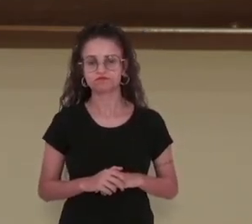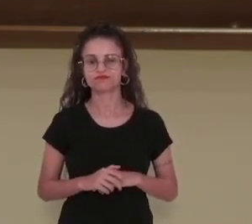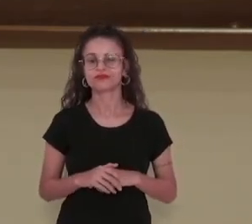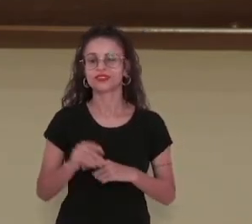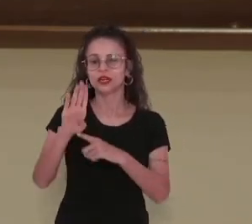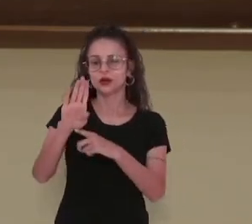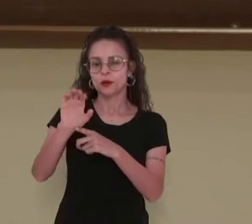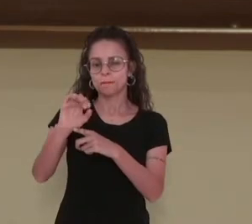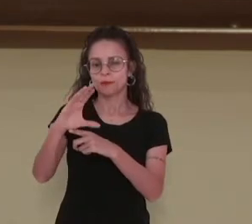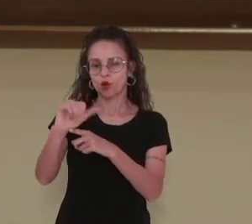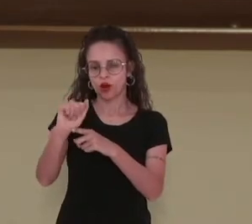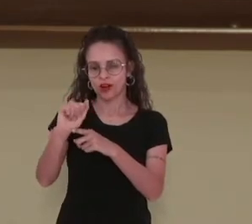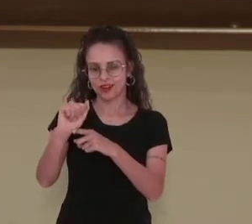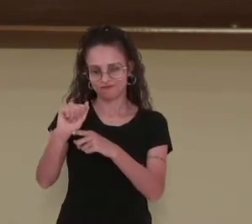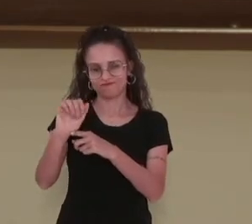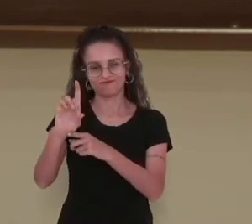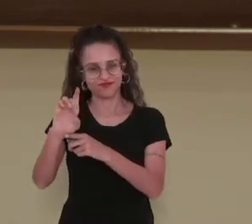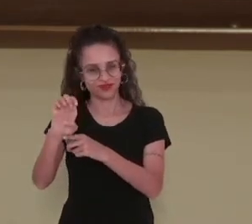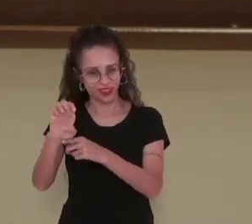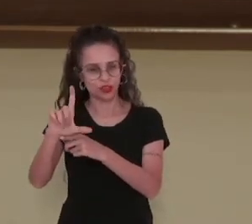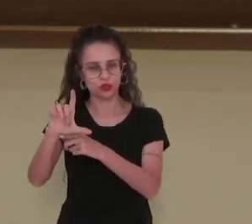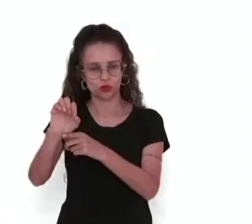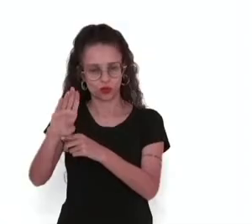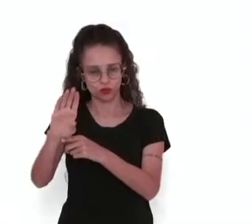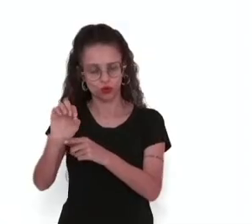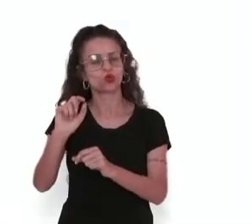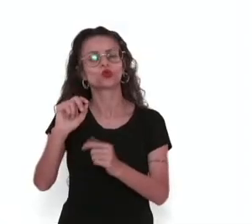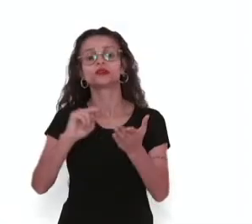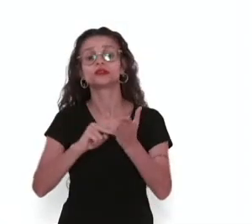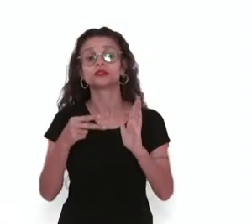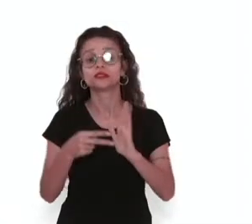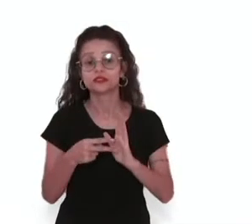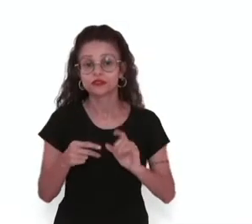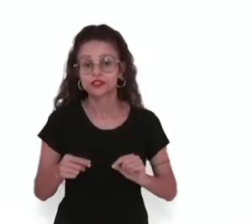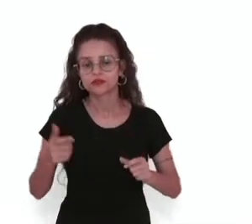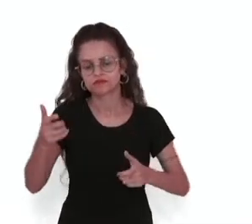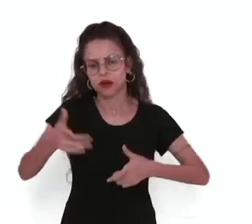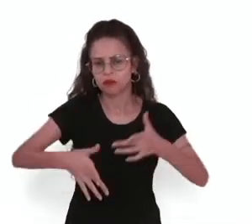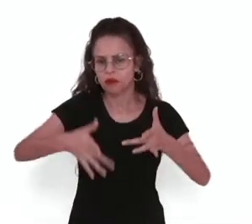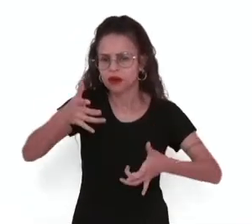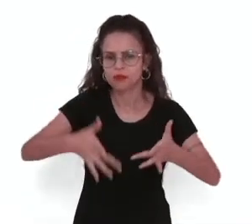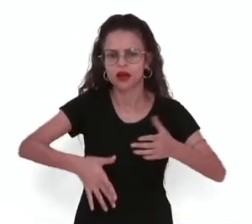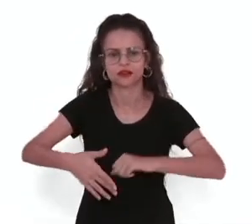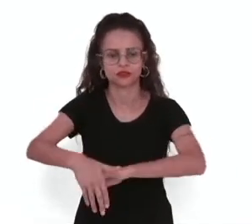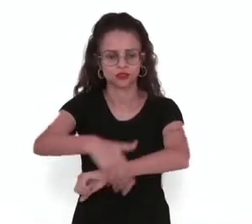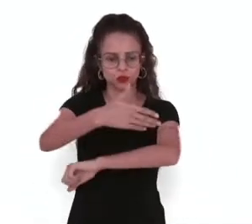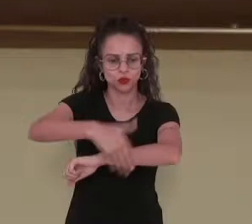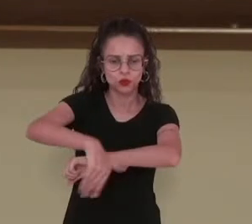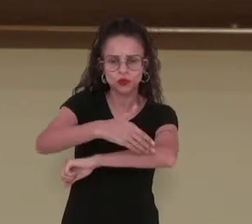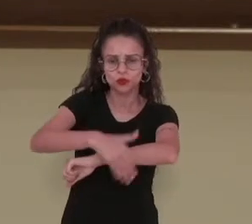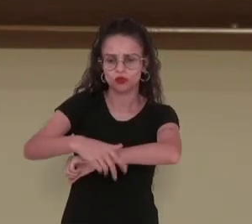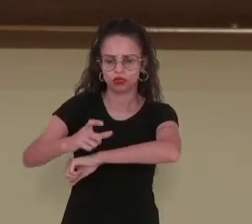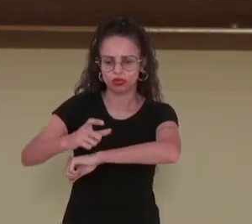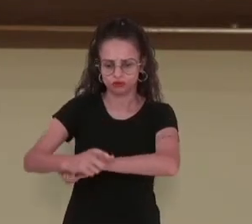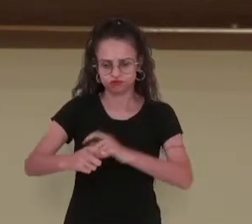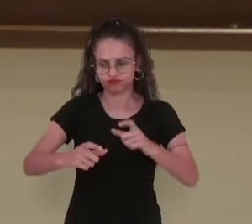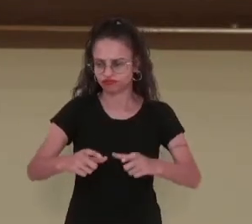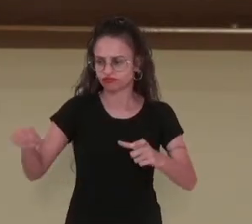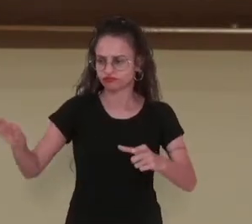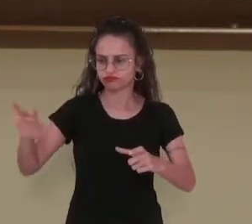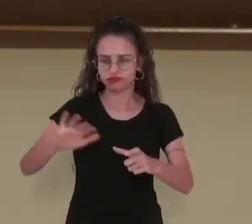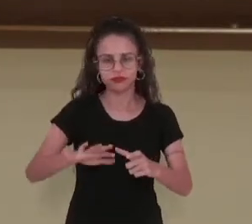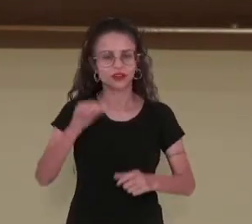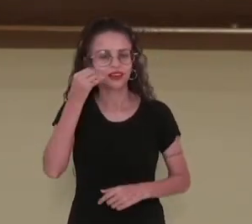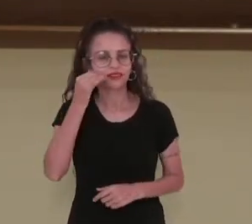come lixo refere-se à seguinte situação. Os detritos, né? Seja bituca de cigarro, papel